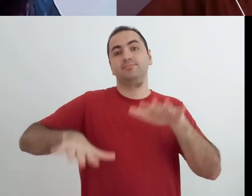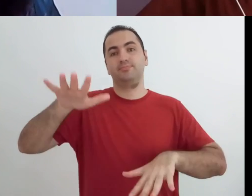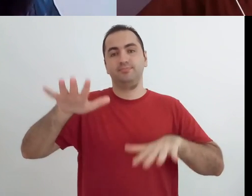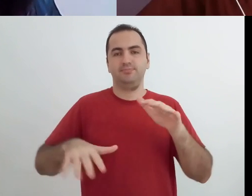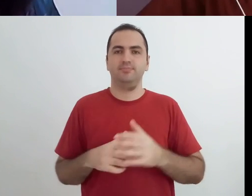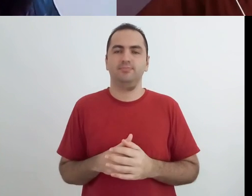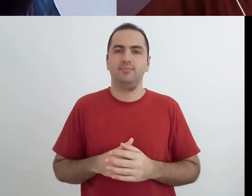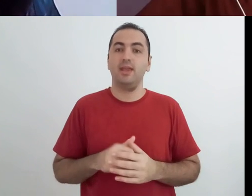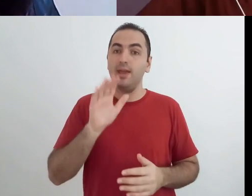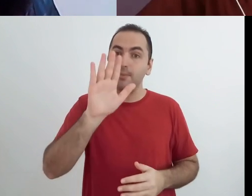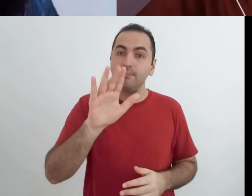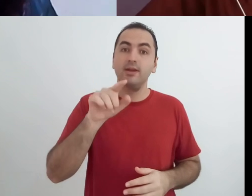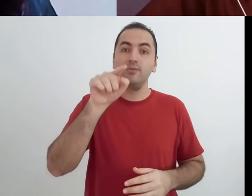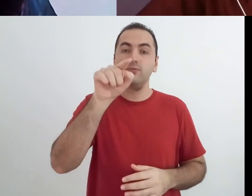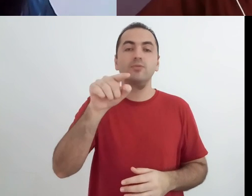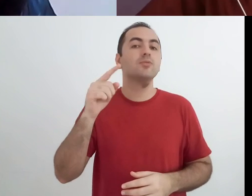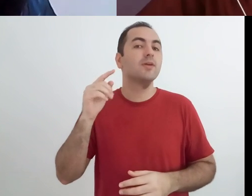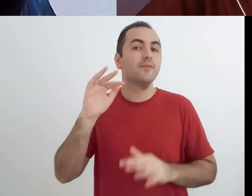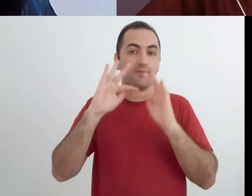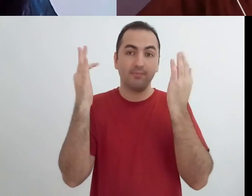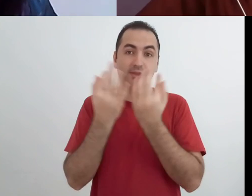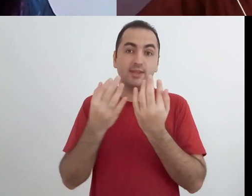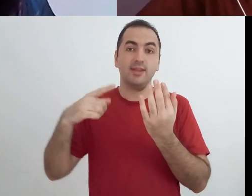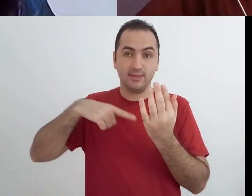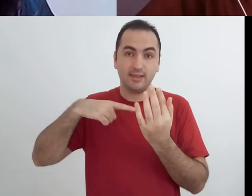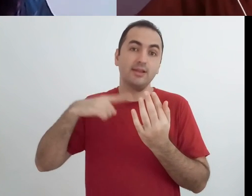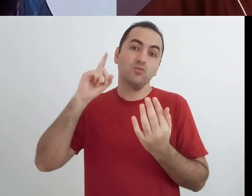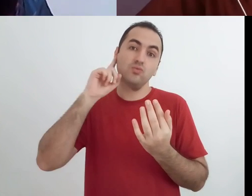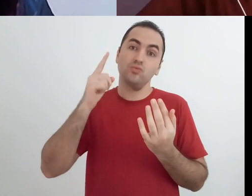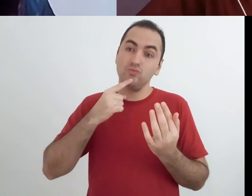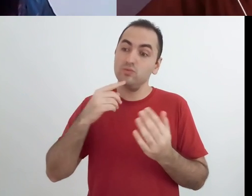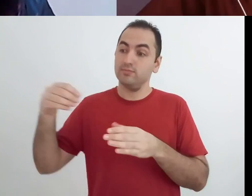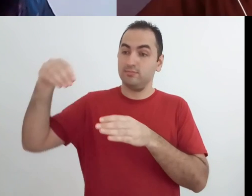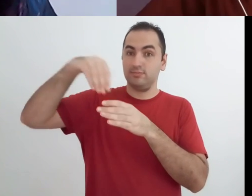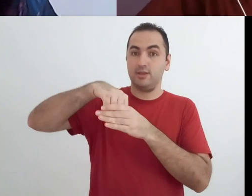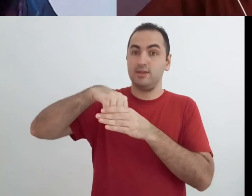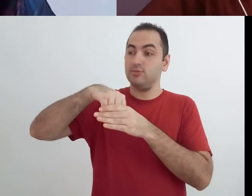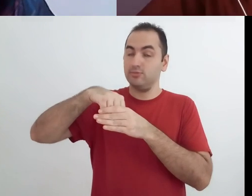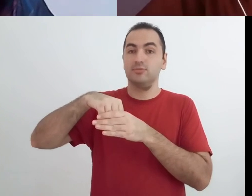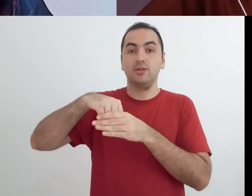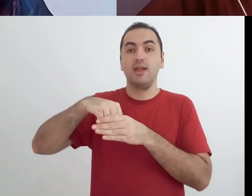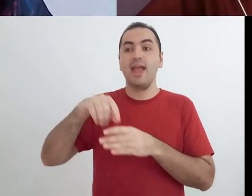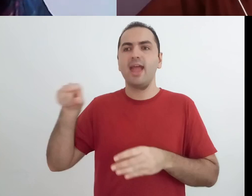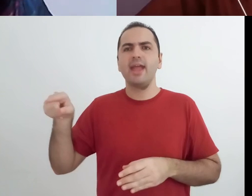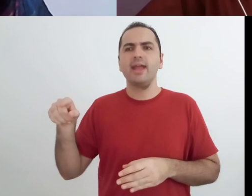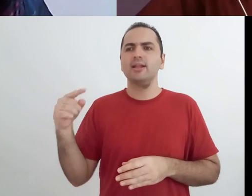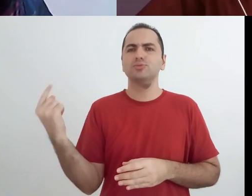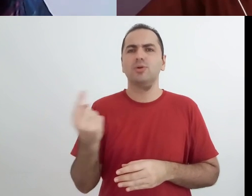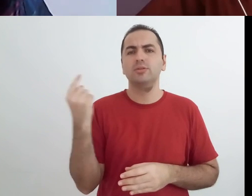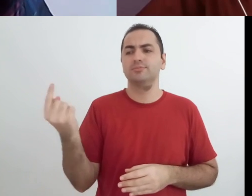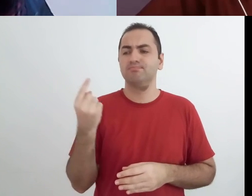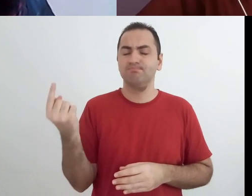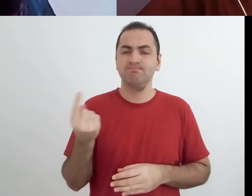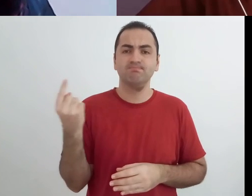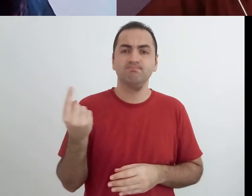familiar surdo, você vai incluir essa pessoa. Essa pessoa não vai estar sozinha dentro de casa. Então, eu acho que isso é